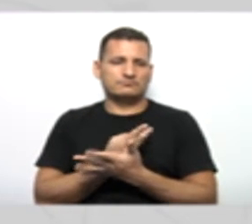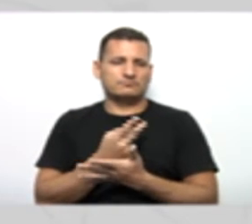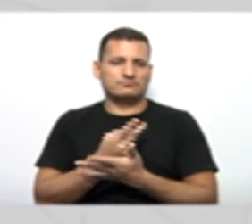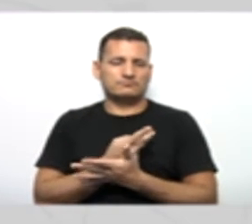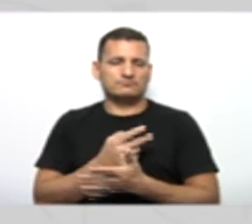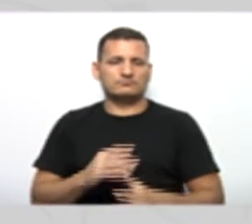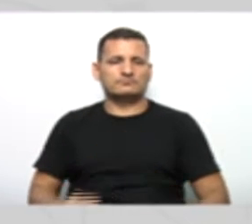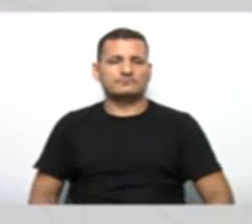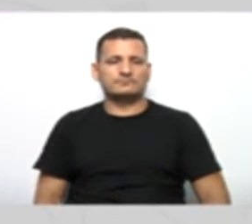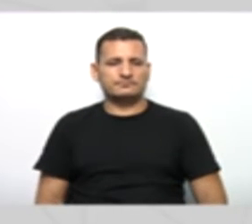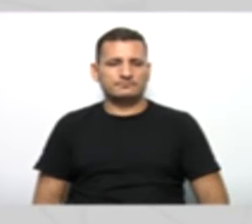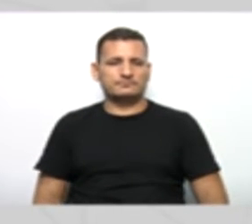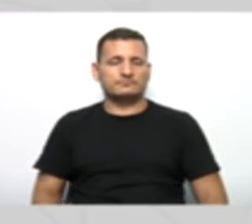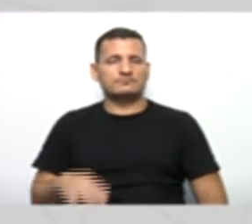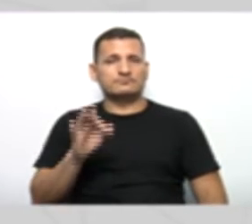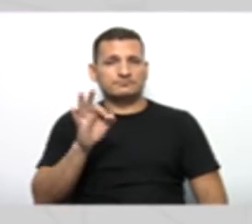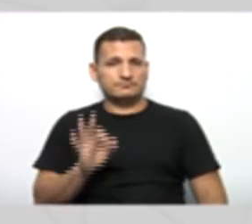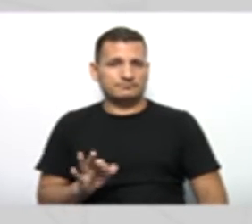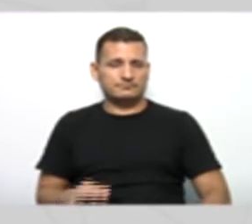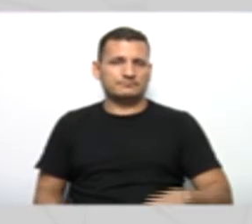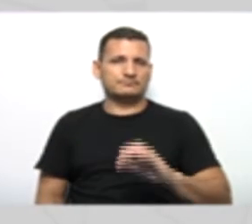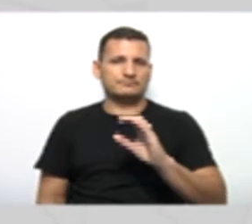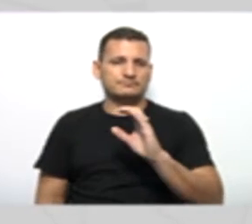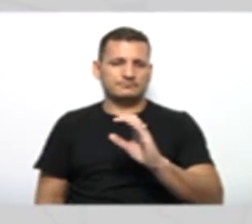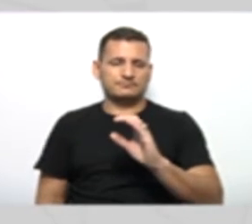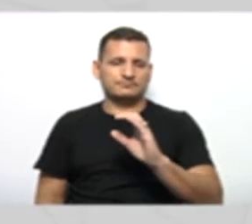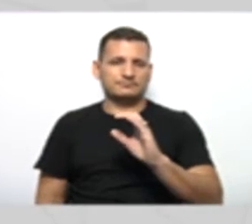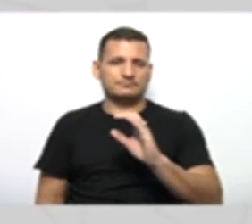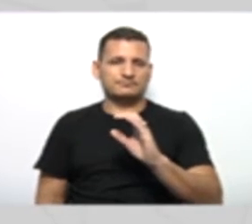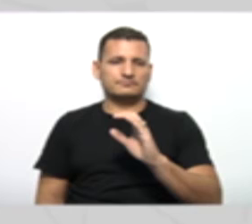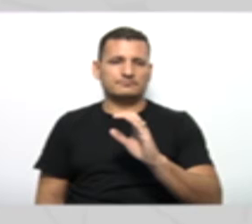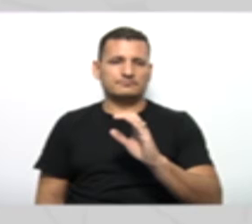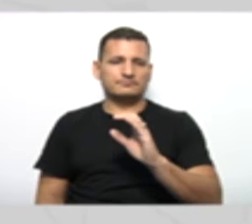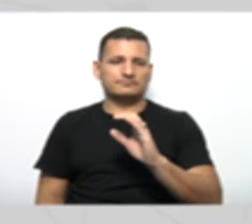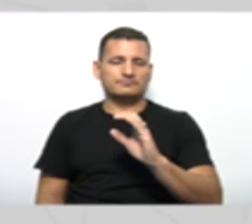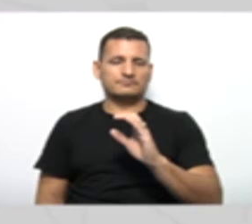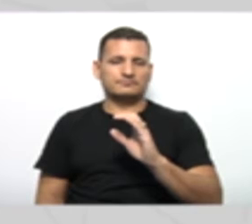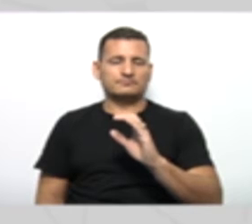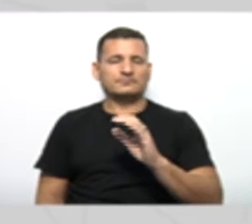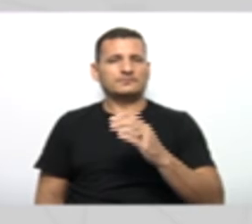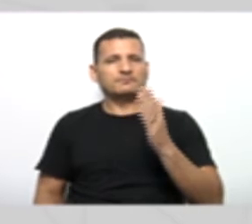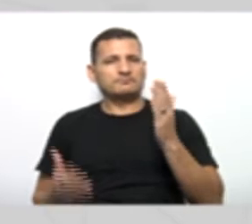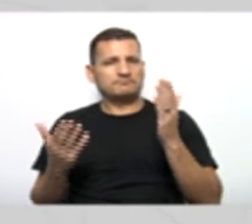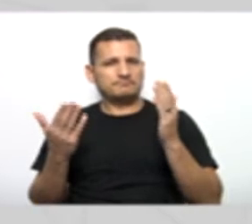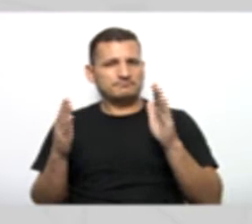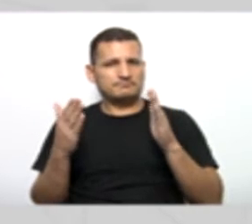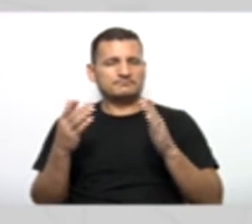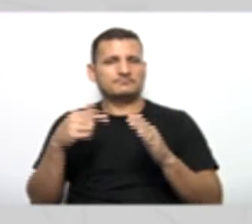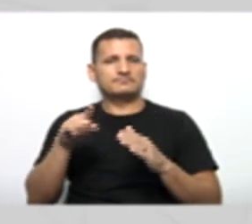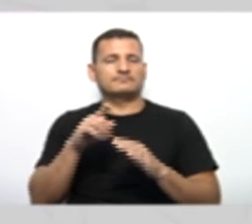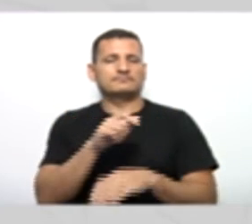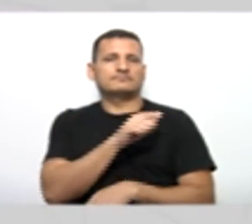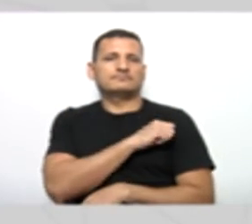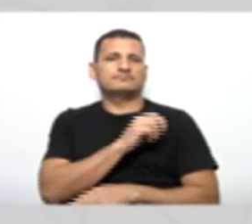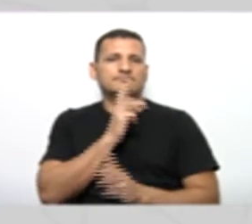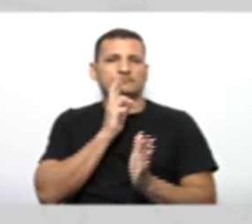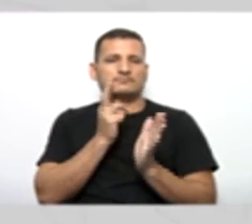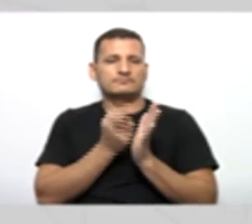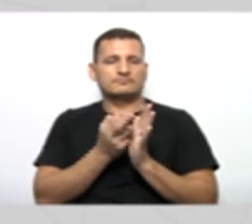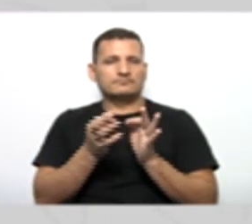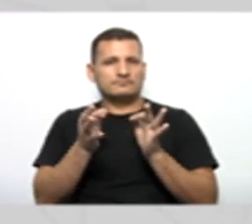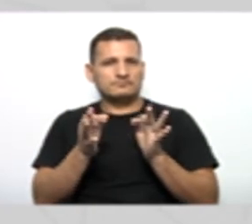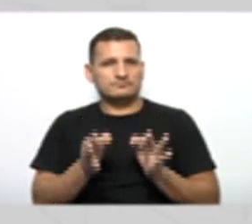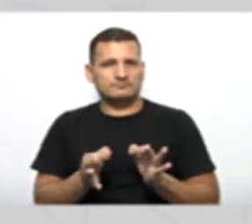Ou seja, a resposta correta é realmente a letra C. Parabéns a todos os alunos que responderam. Aqueles